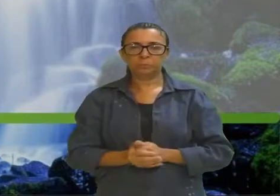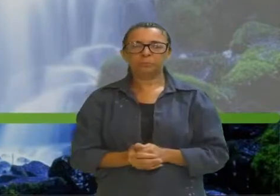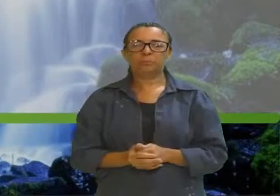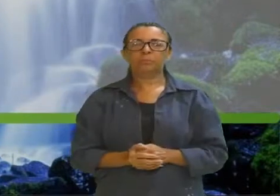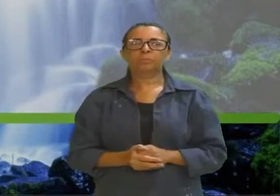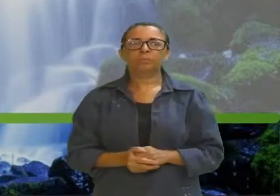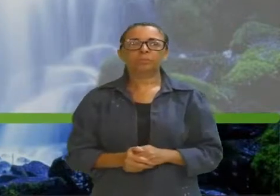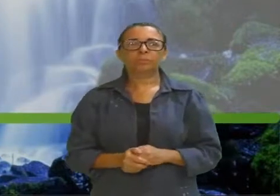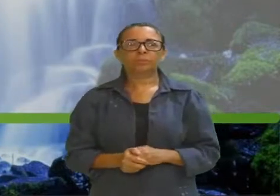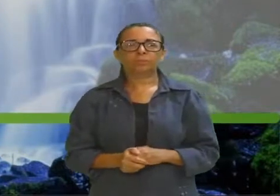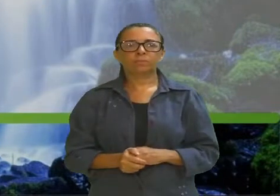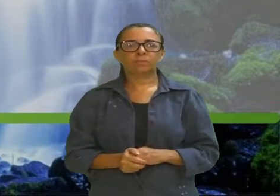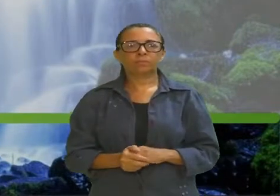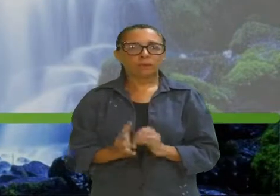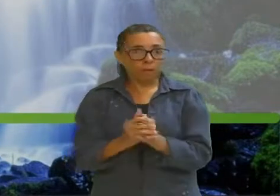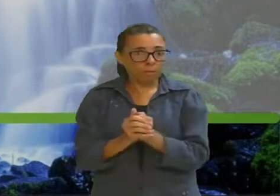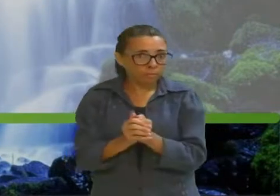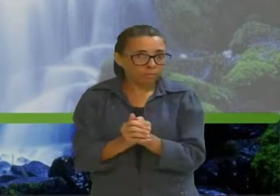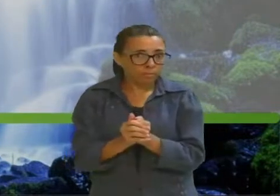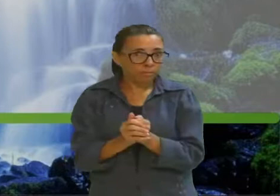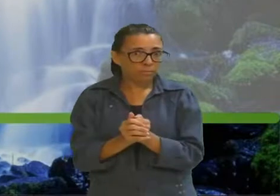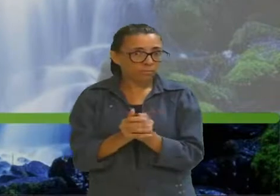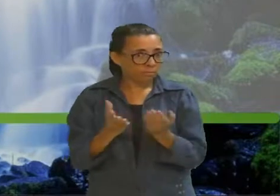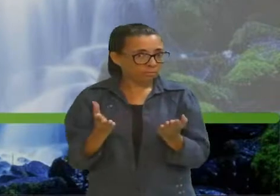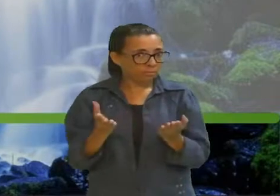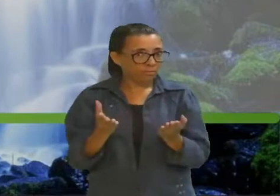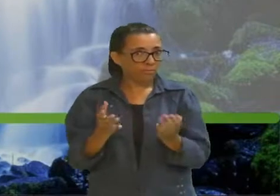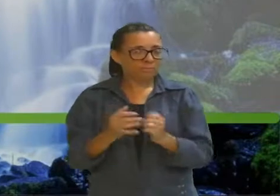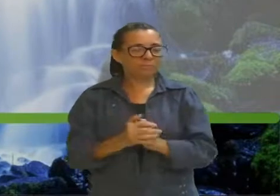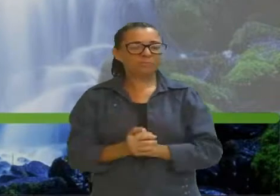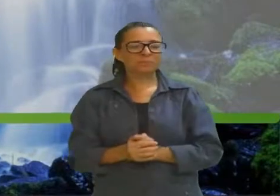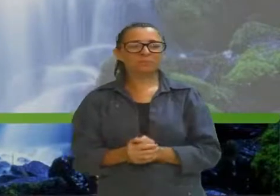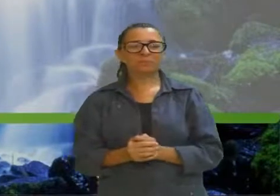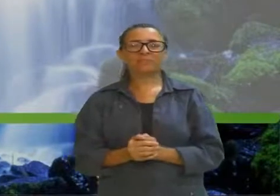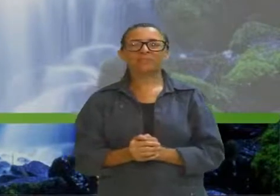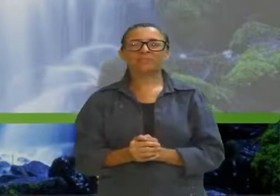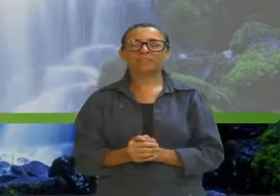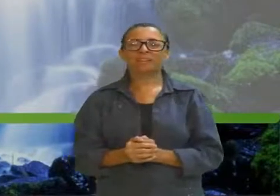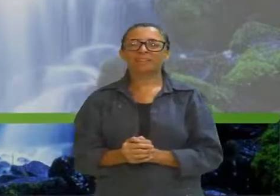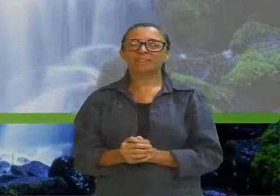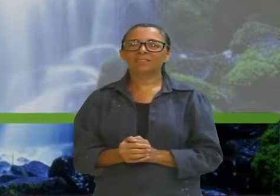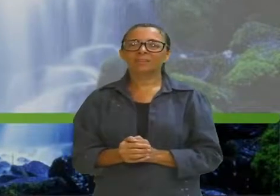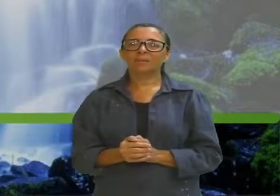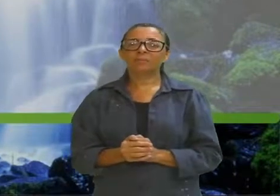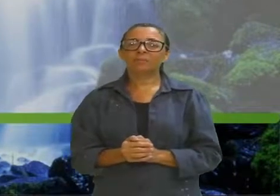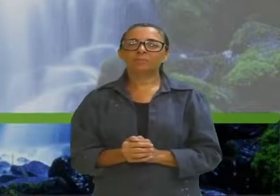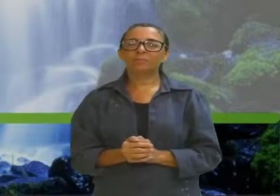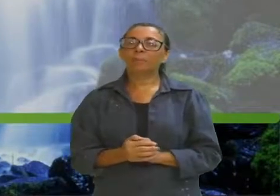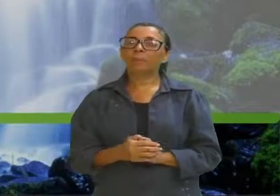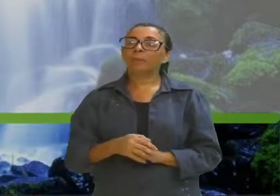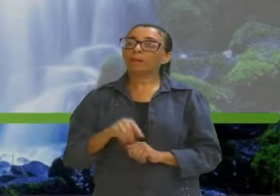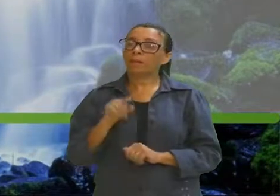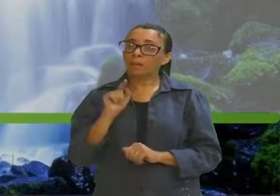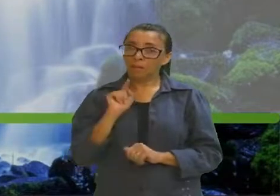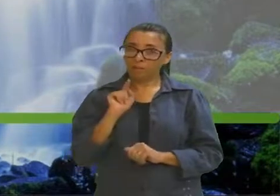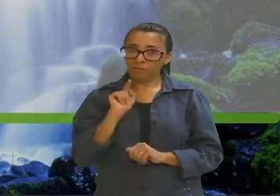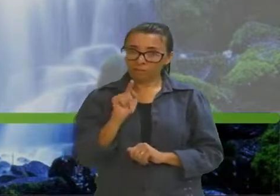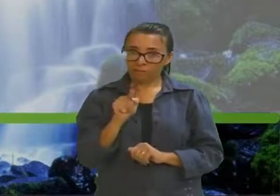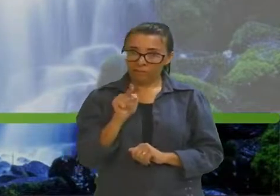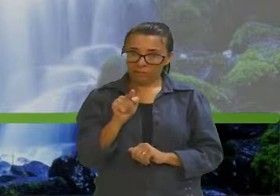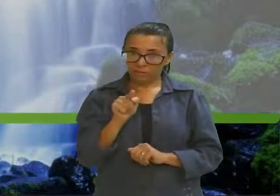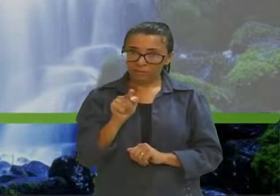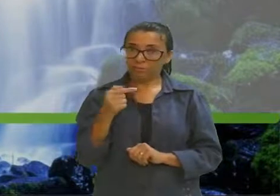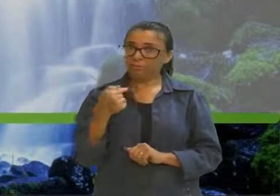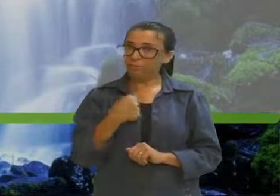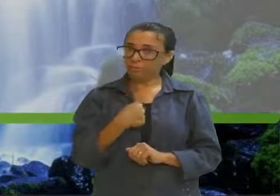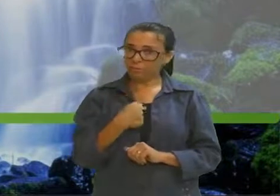Então, você não pode crer e confiar em Deus a menos que você o ame. Então nós